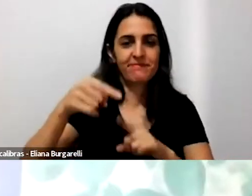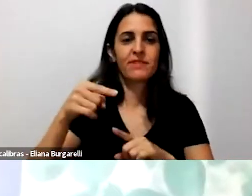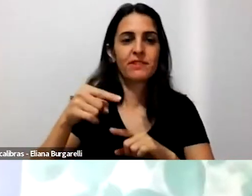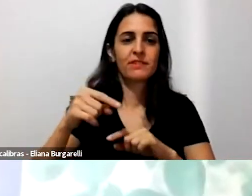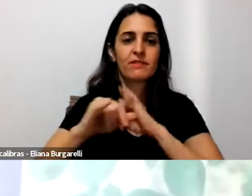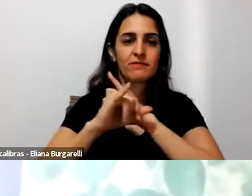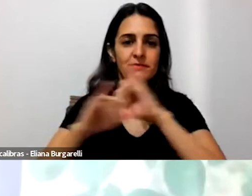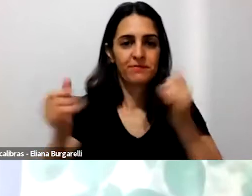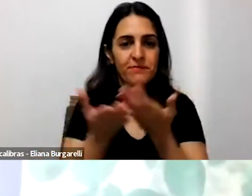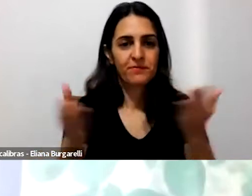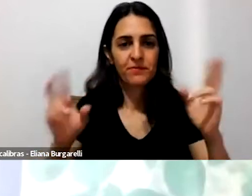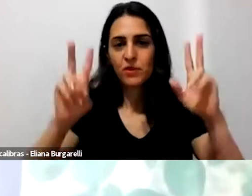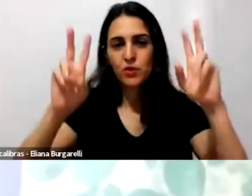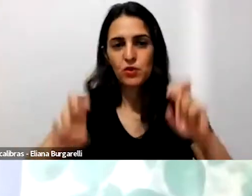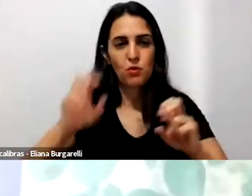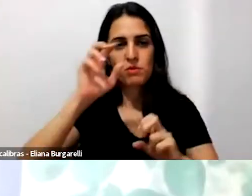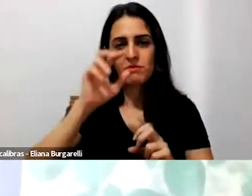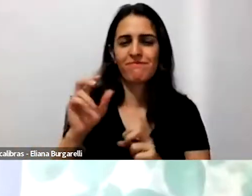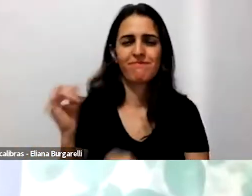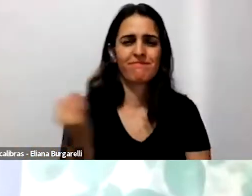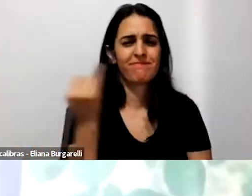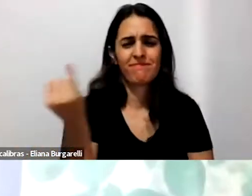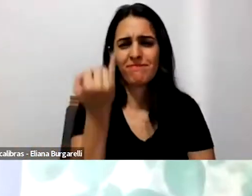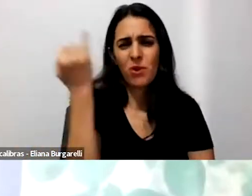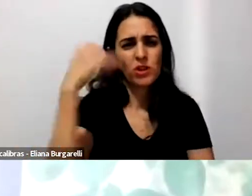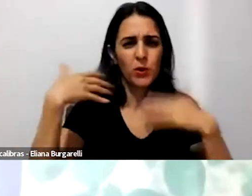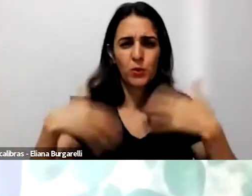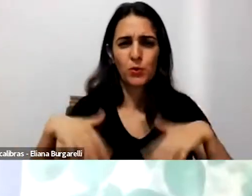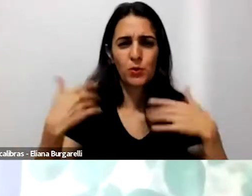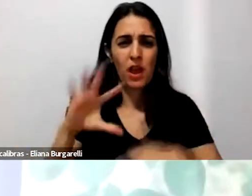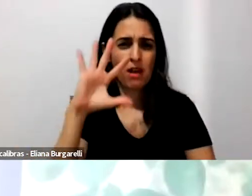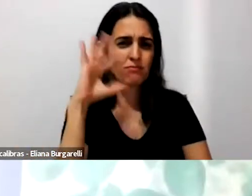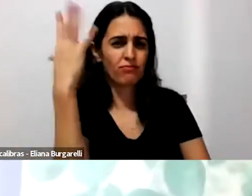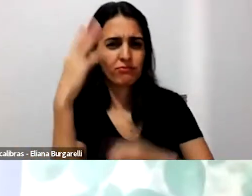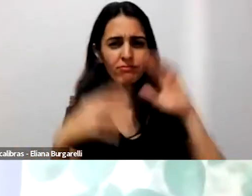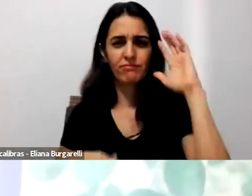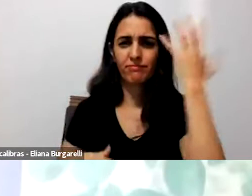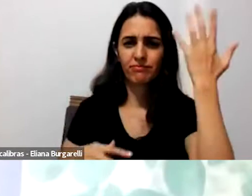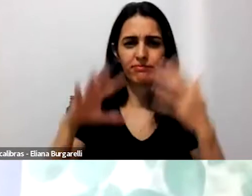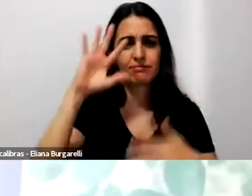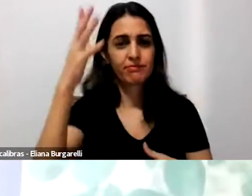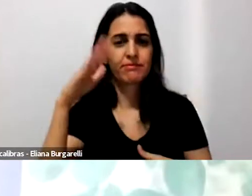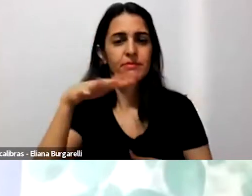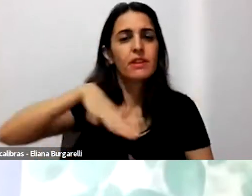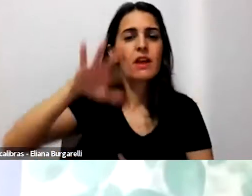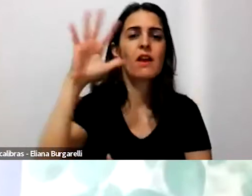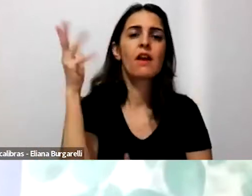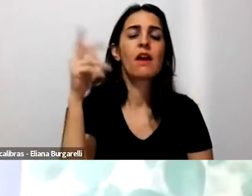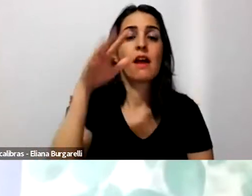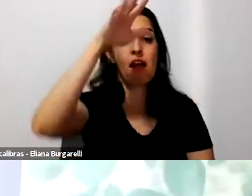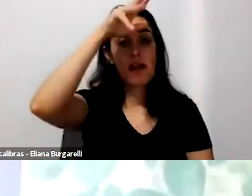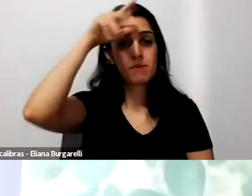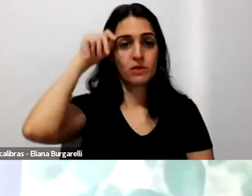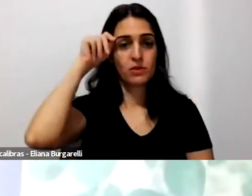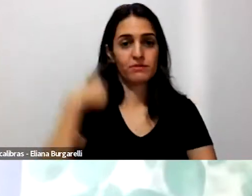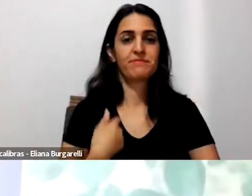vocês sobre esse tema tão importante, que são as mudanças climáticas e que é a Amazônia. Né? Como eu já fui